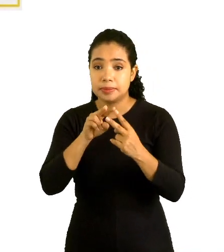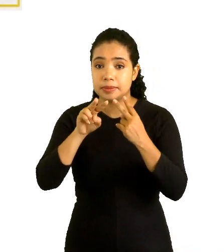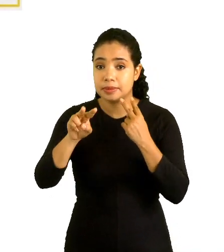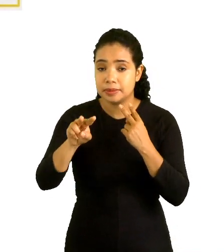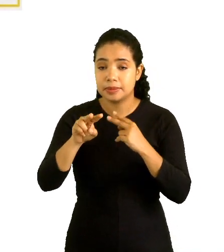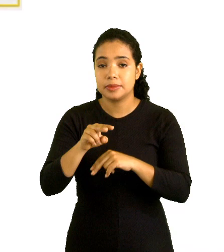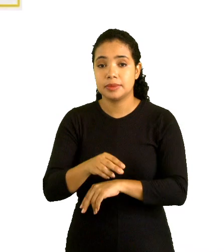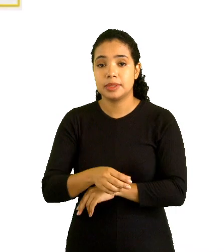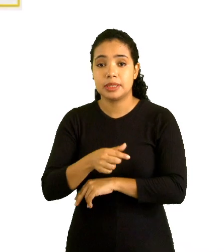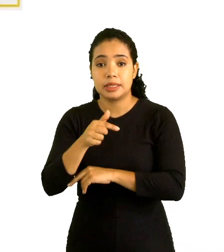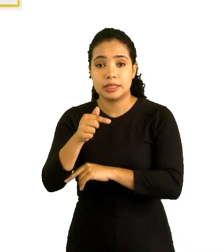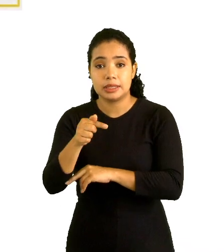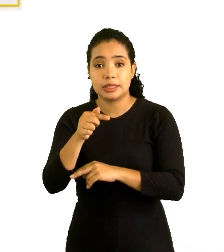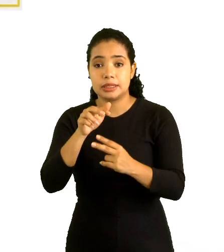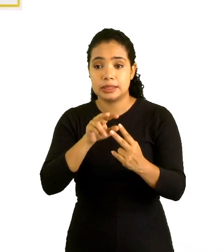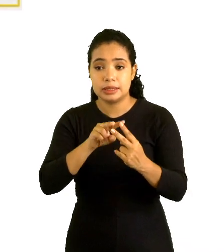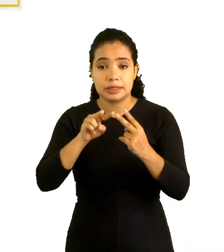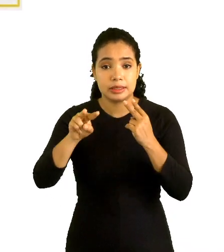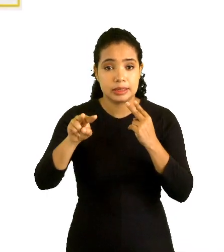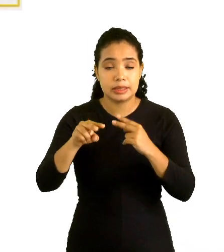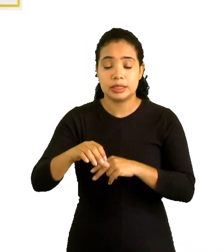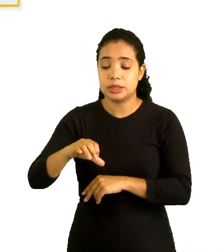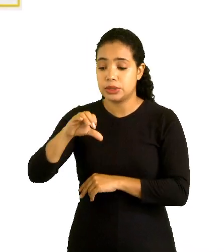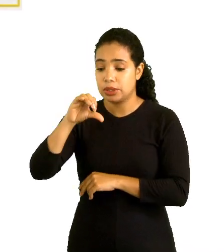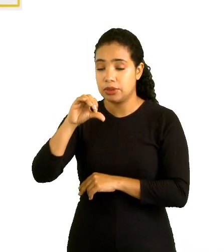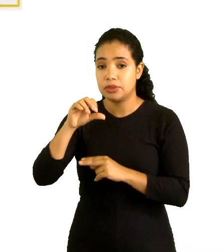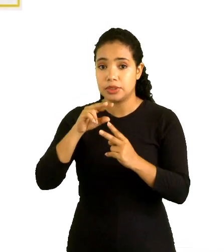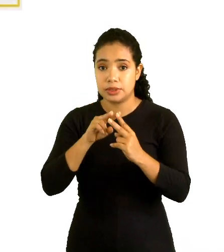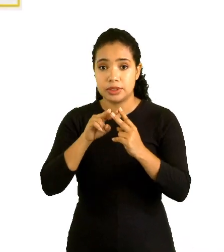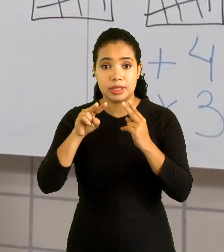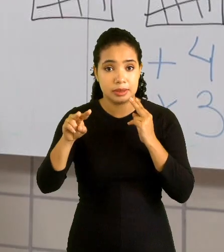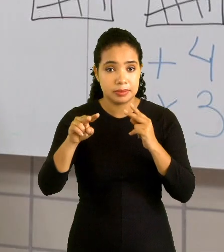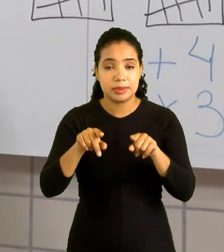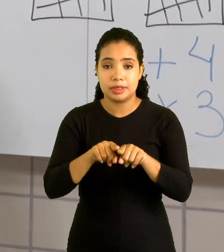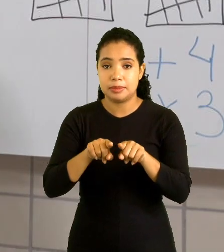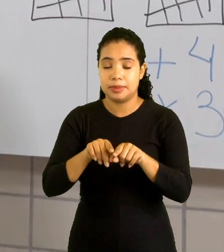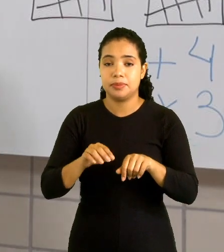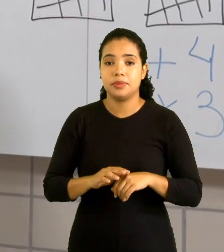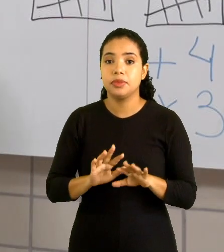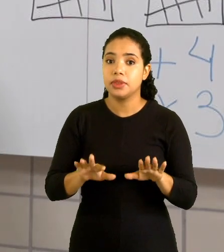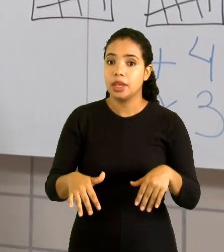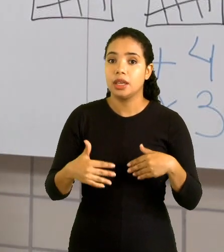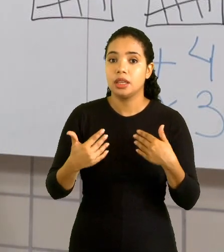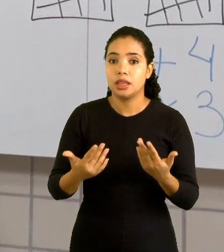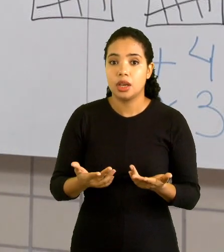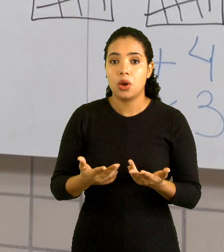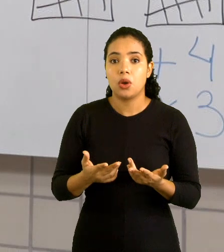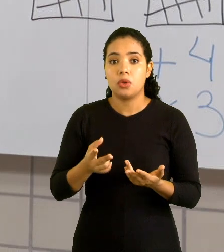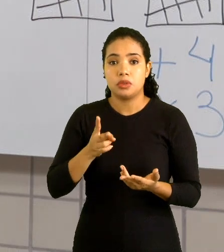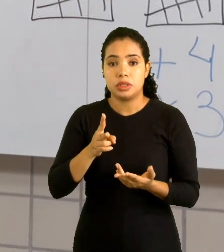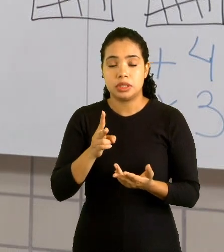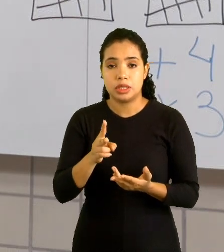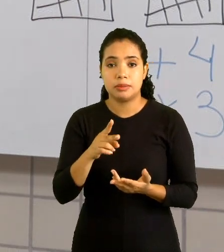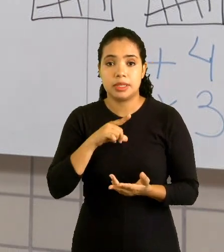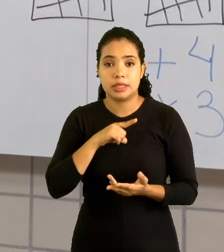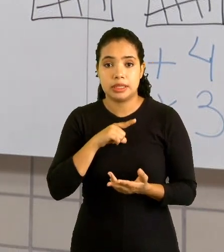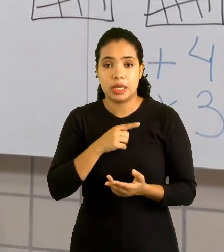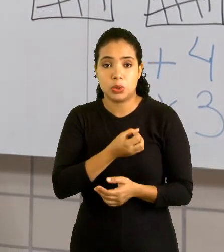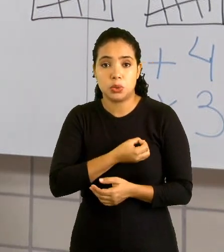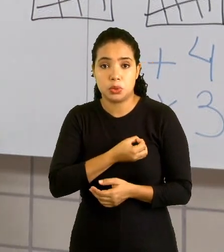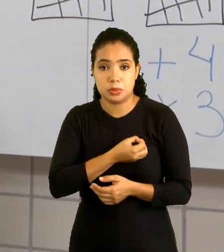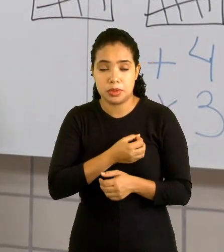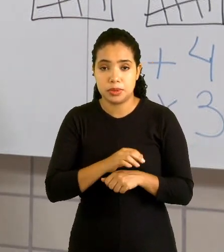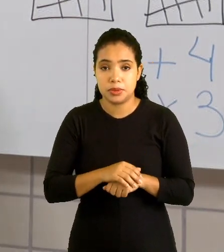ímpar, o número 7 é ímpar e o número 9 é ímpar. Então, todas as vezes que nós tivermos esses